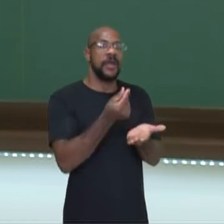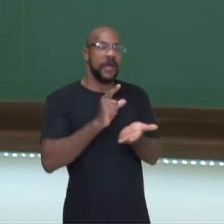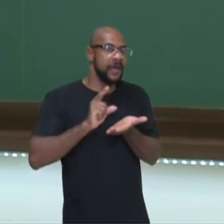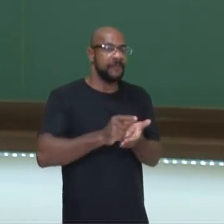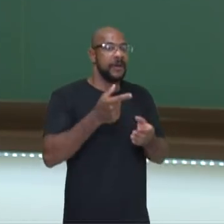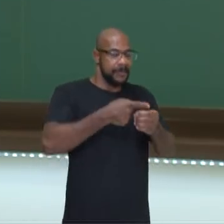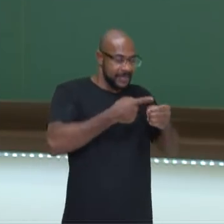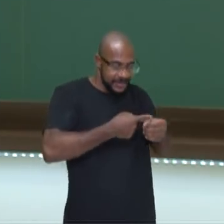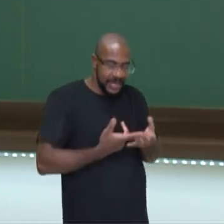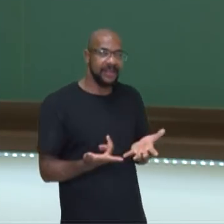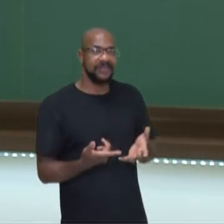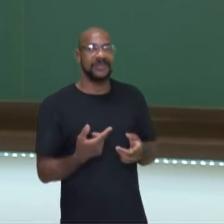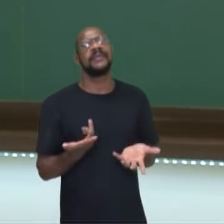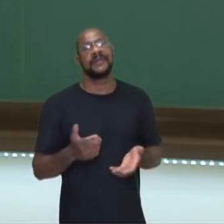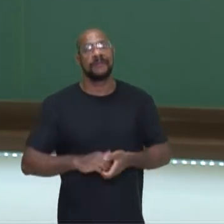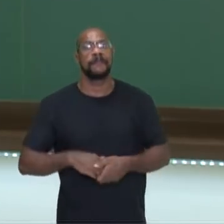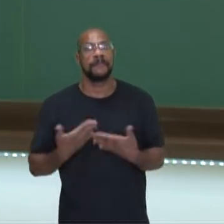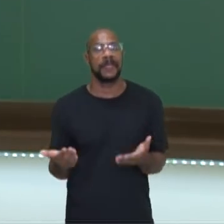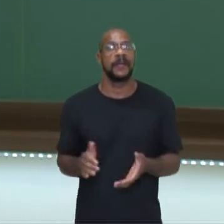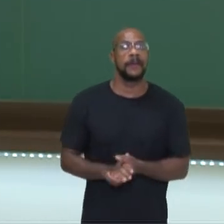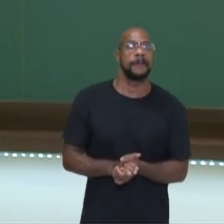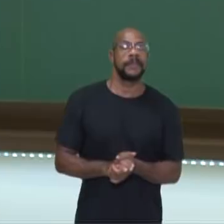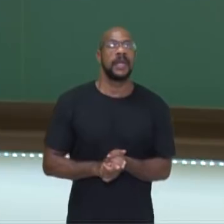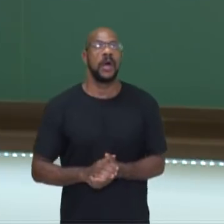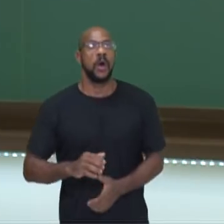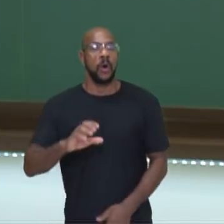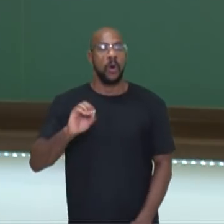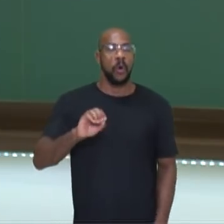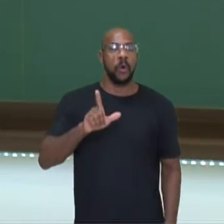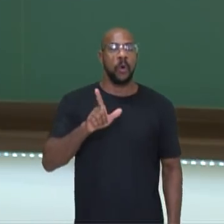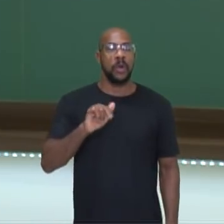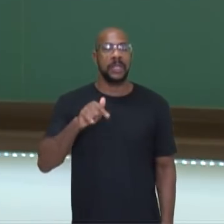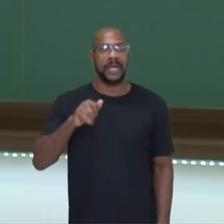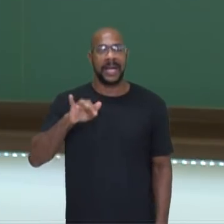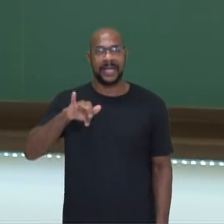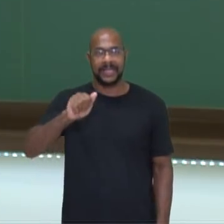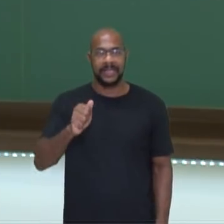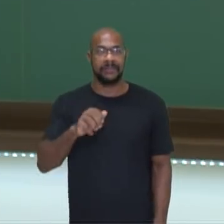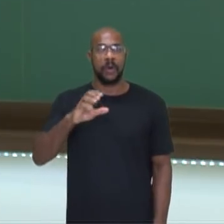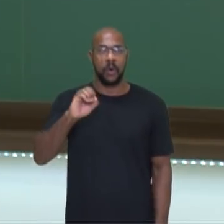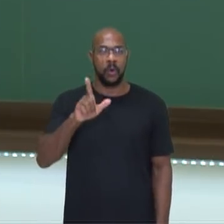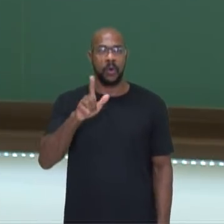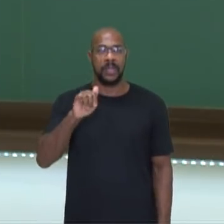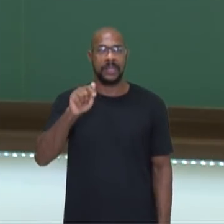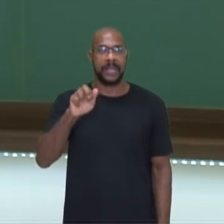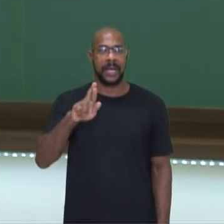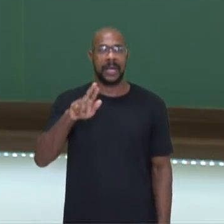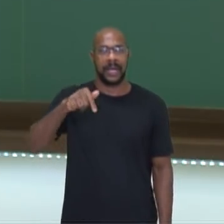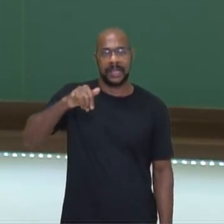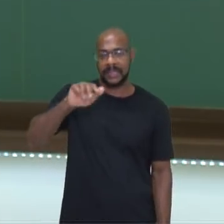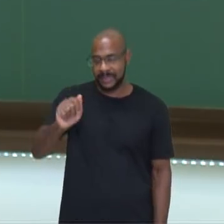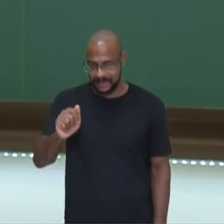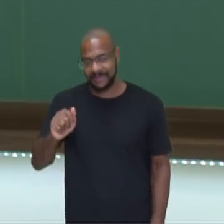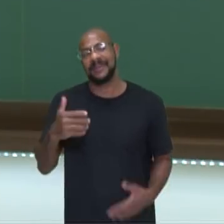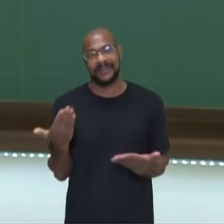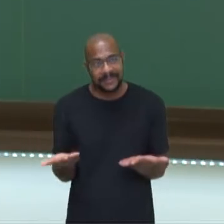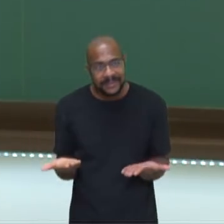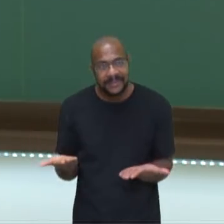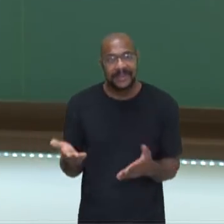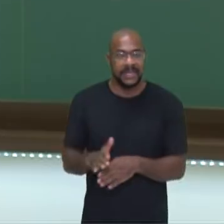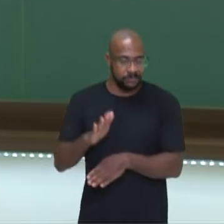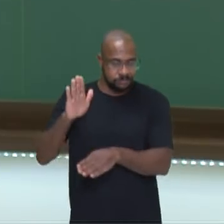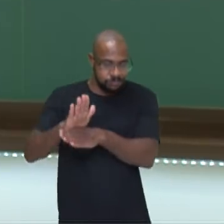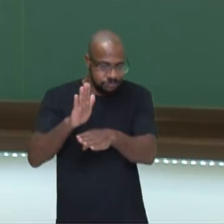As oligarquias estaduais ajudavam a eleger deputados e senadores favoráveis ao presidente e ele também retribuía,